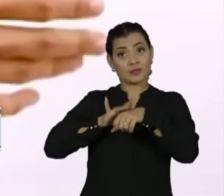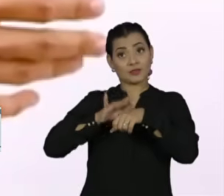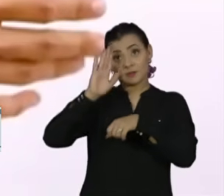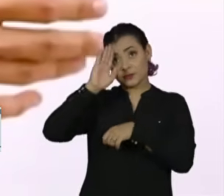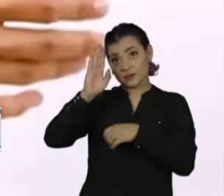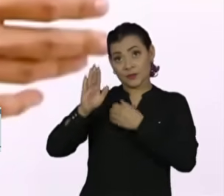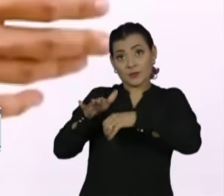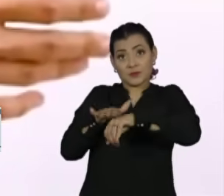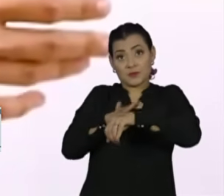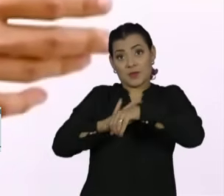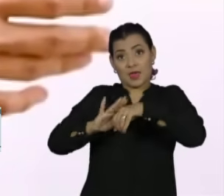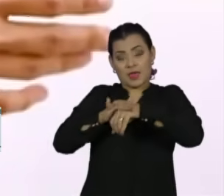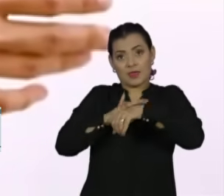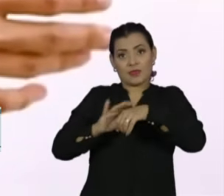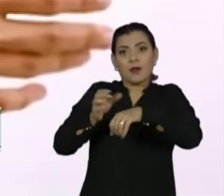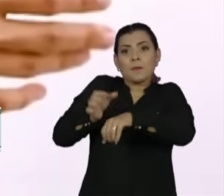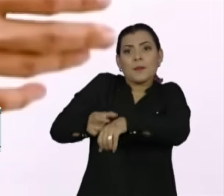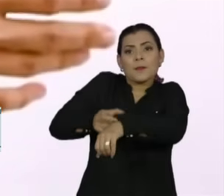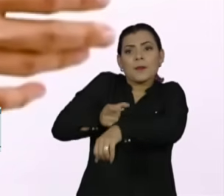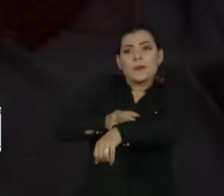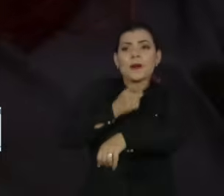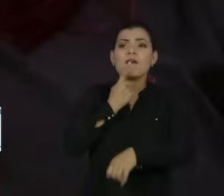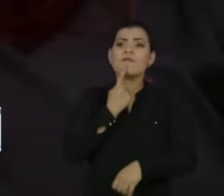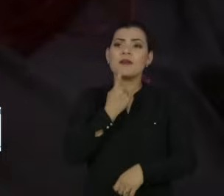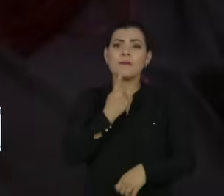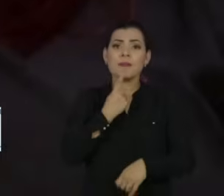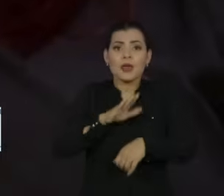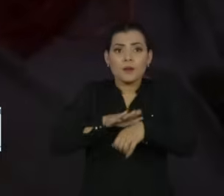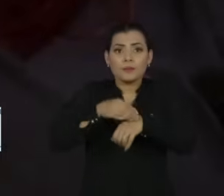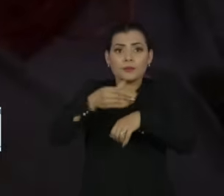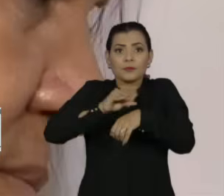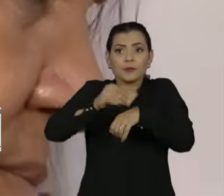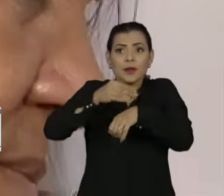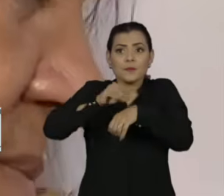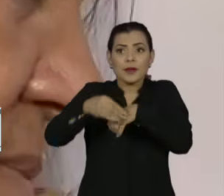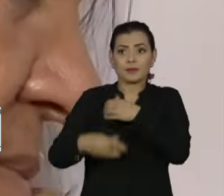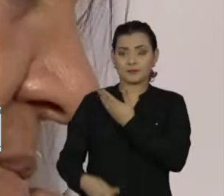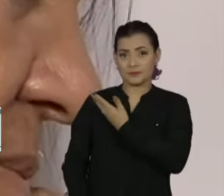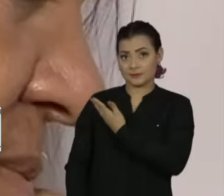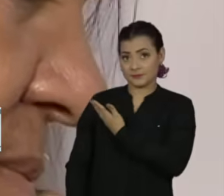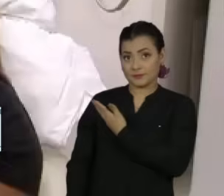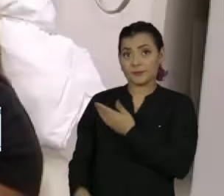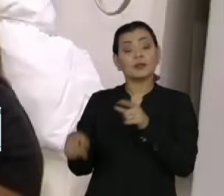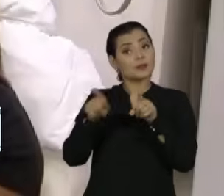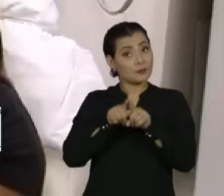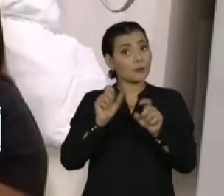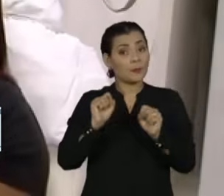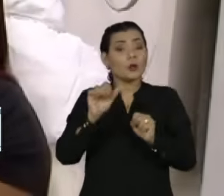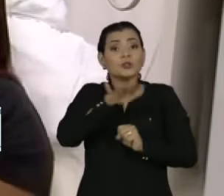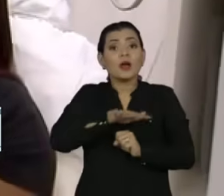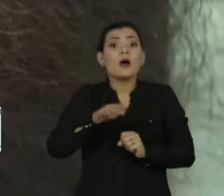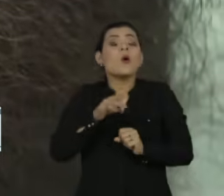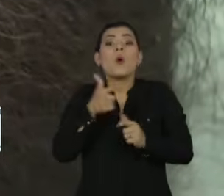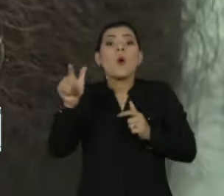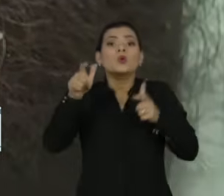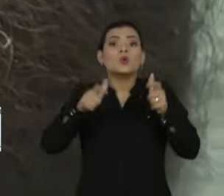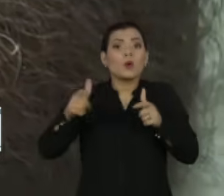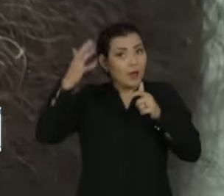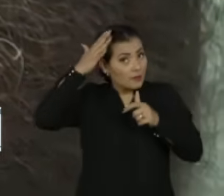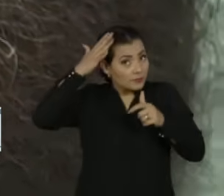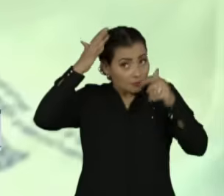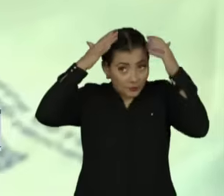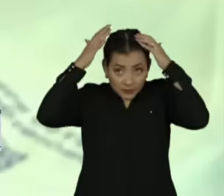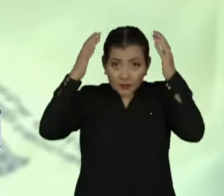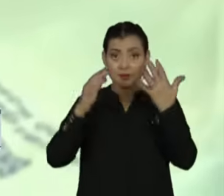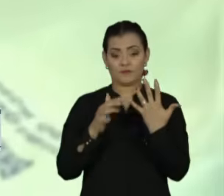principalmente a pele, causando manchas vermelhas que costumam descamar. Mas ela também pode acometer outras áreas, como o couro cabeludo,